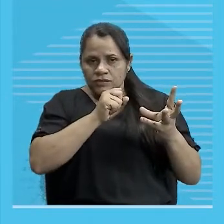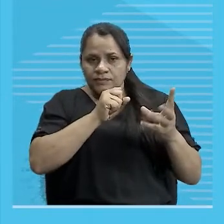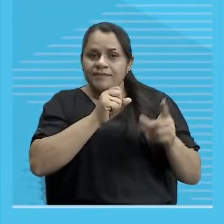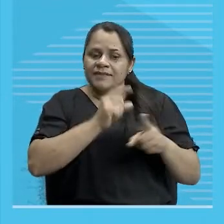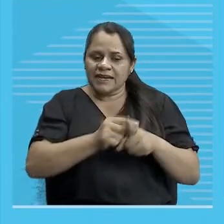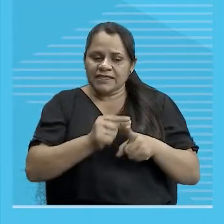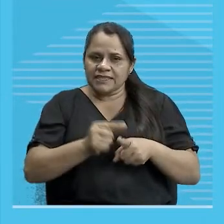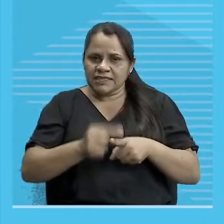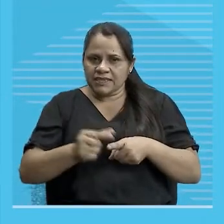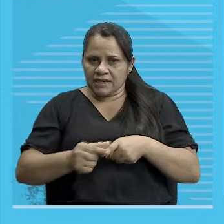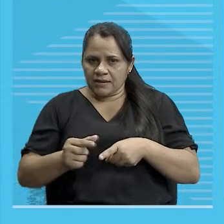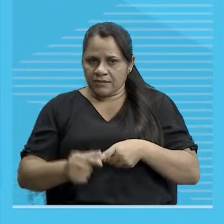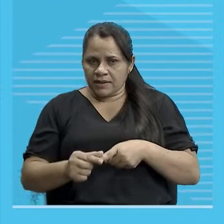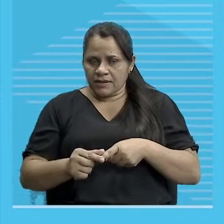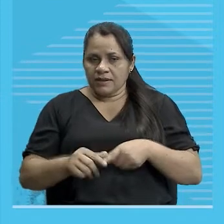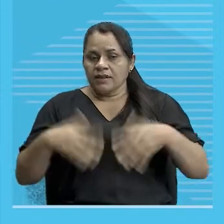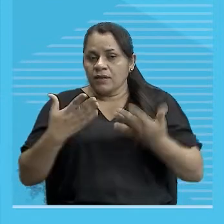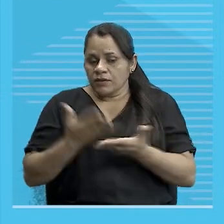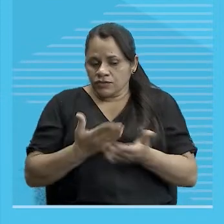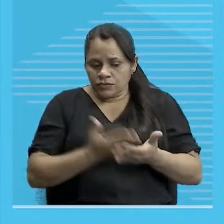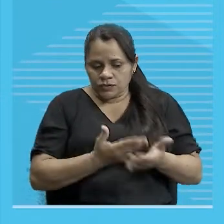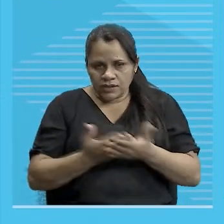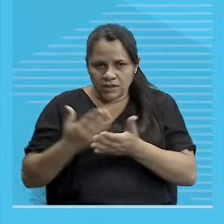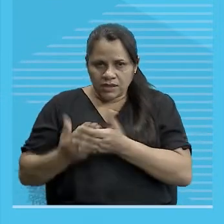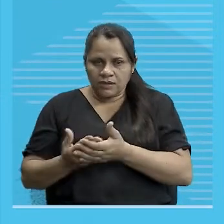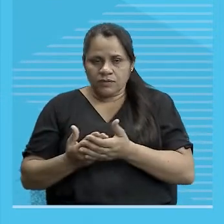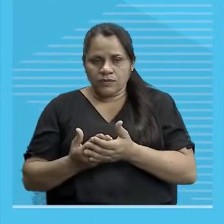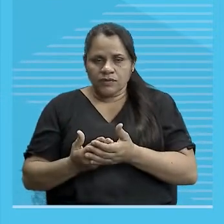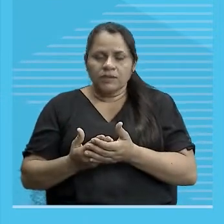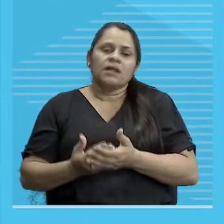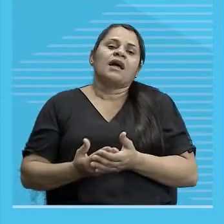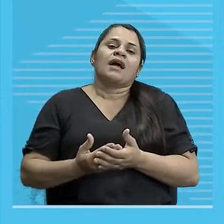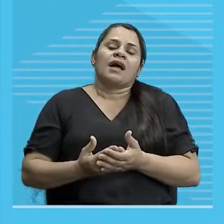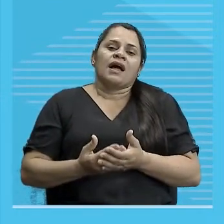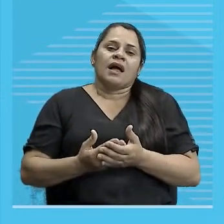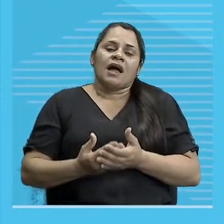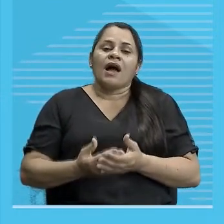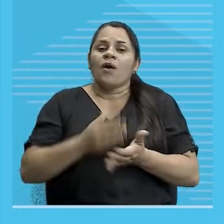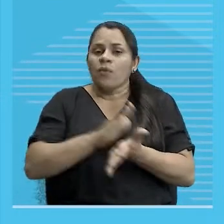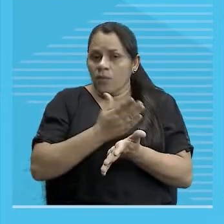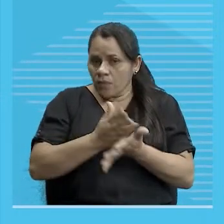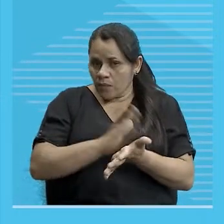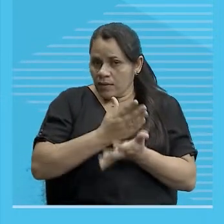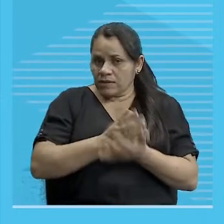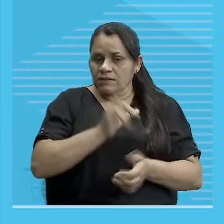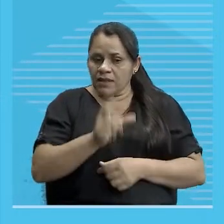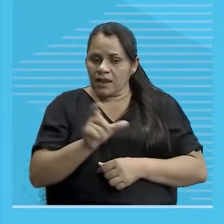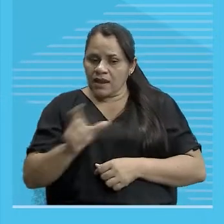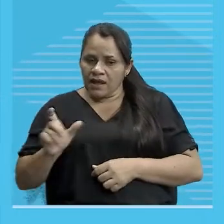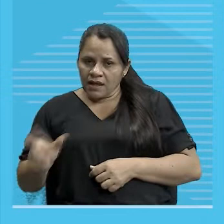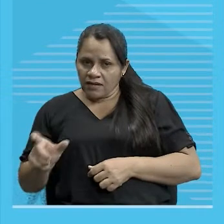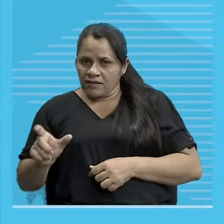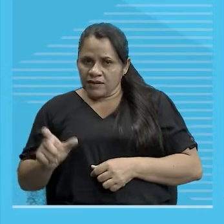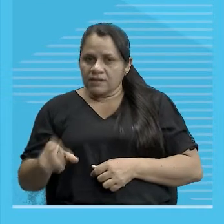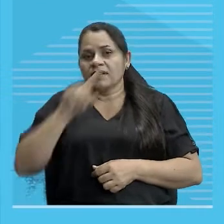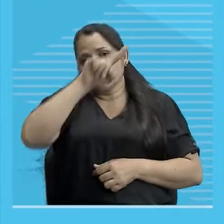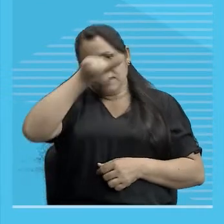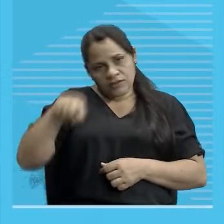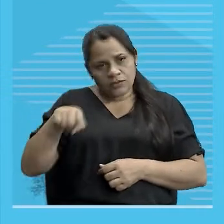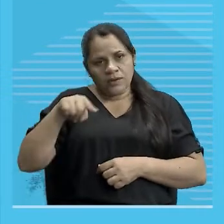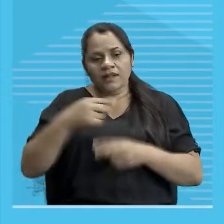de acentuação gráfica, né? Palavras como água, aquário, cético,